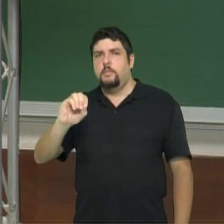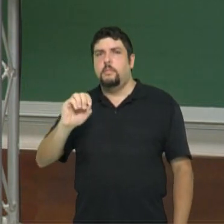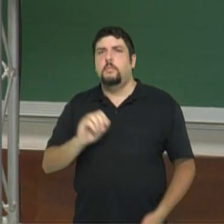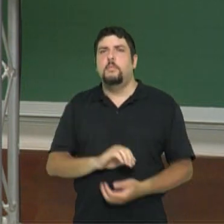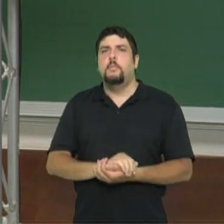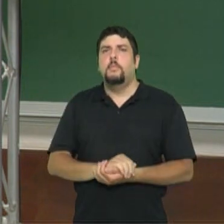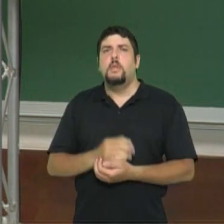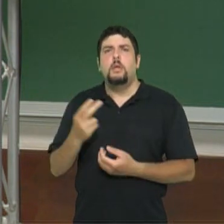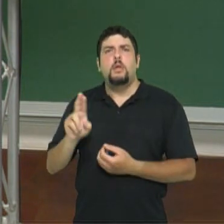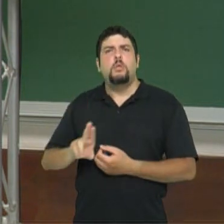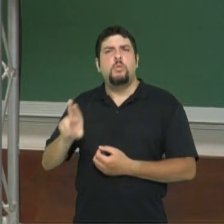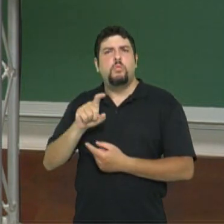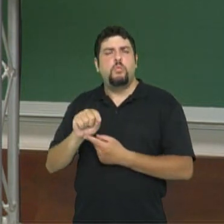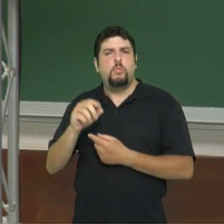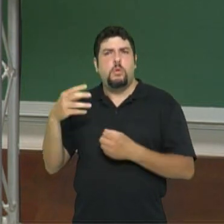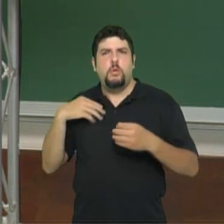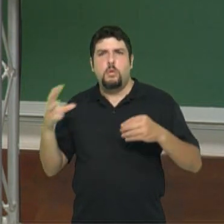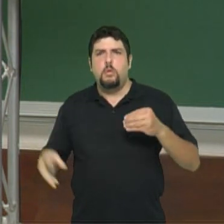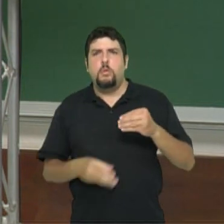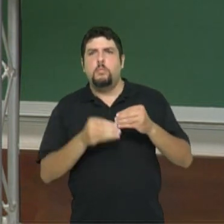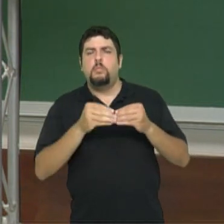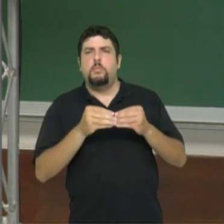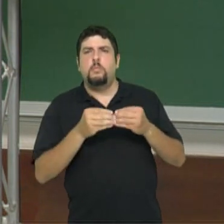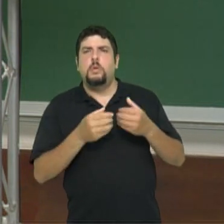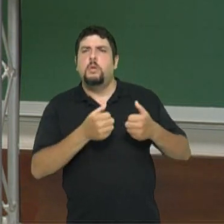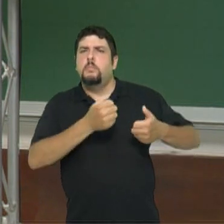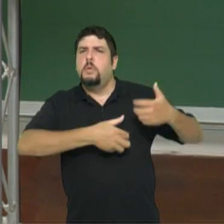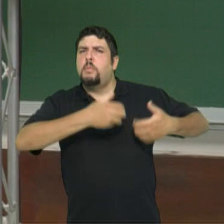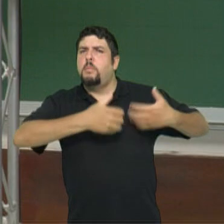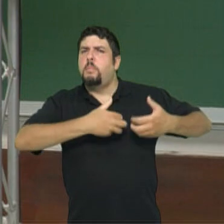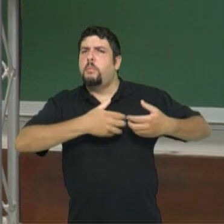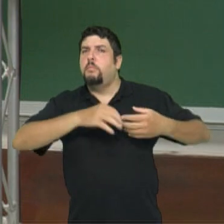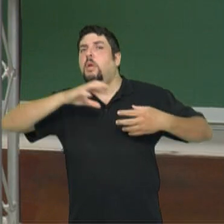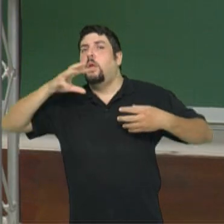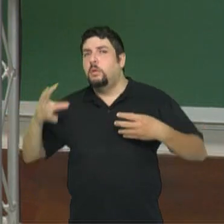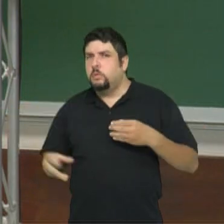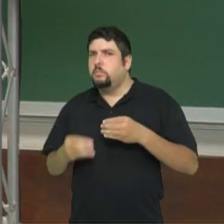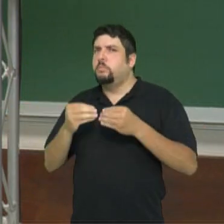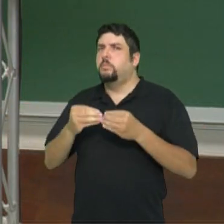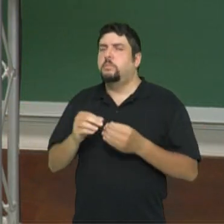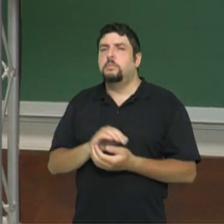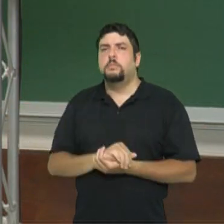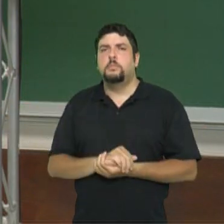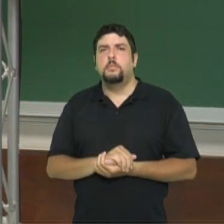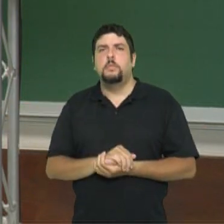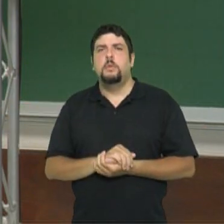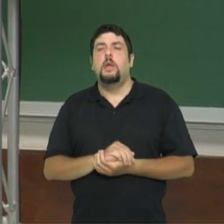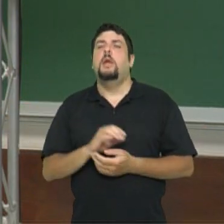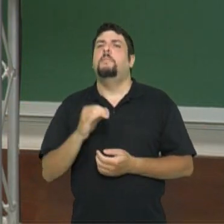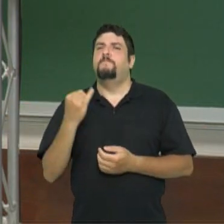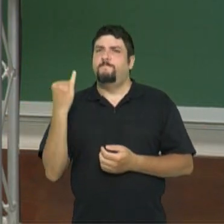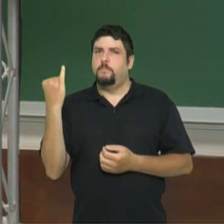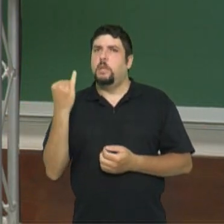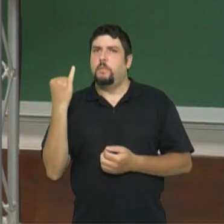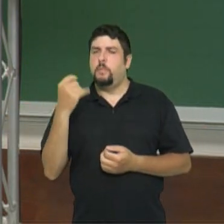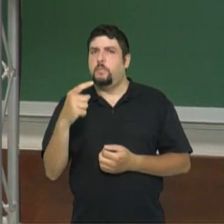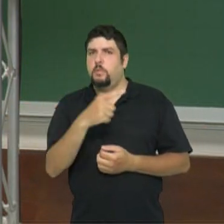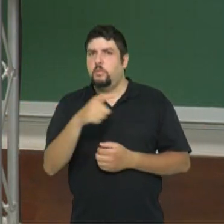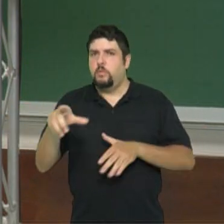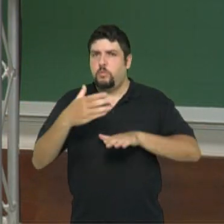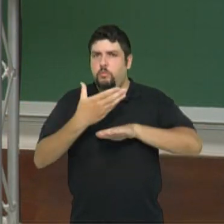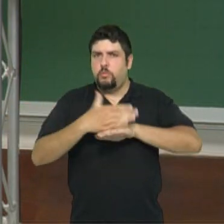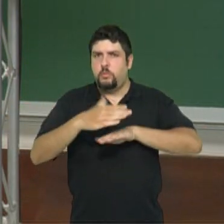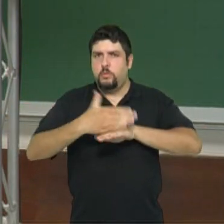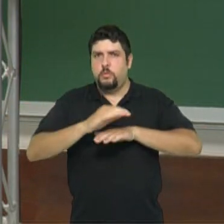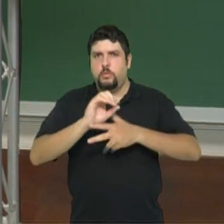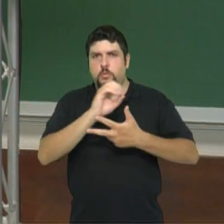ali um conectivo para acrescentar algo a mais à ideia e faz a ligação. Isso é super importante, o pessoal que vai aí